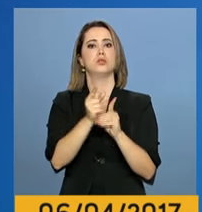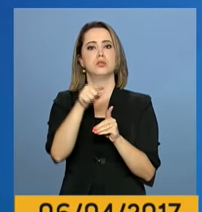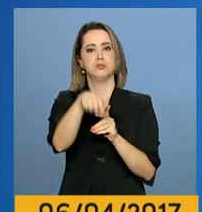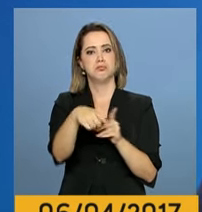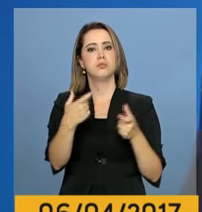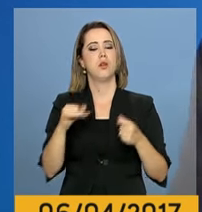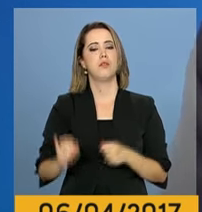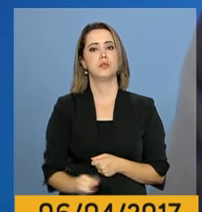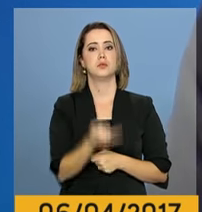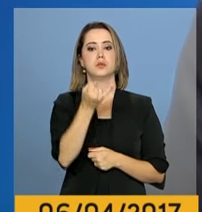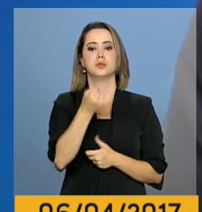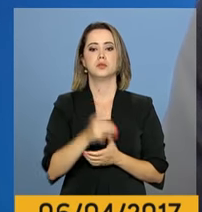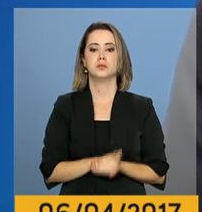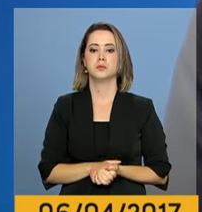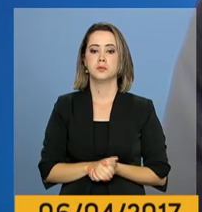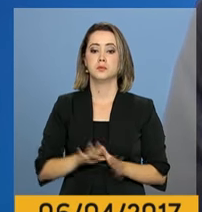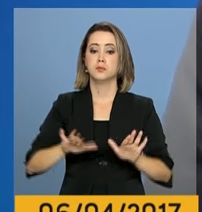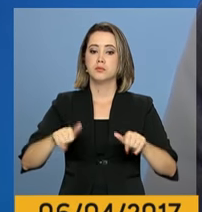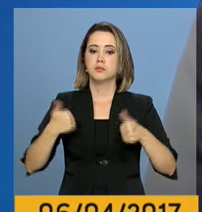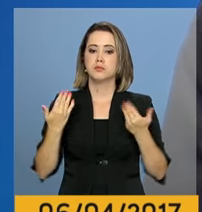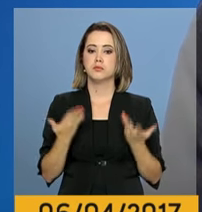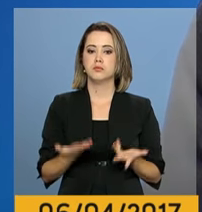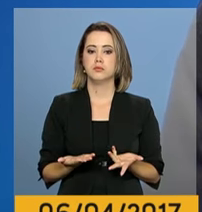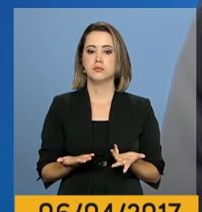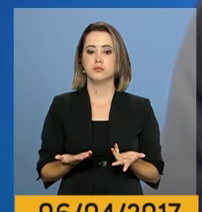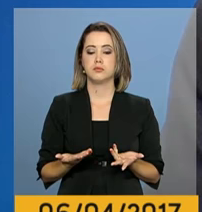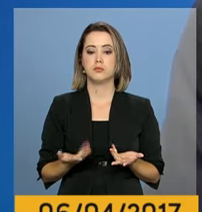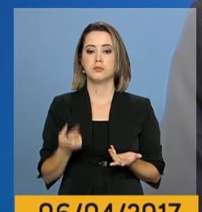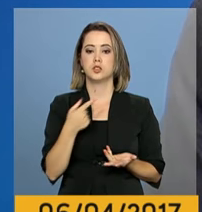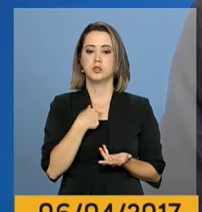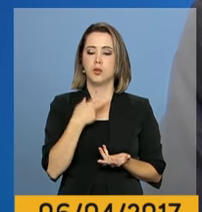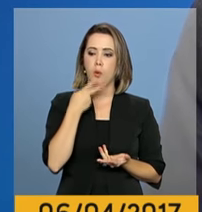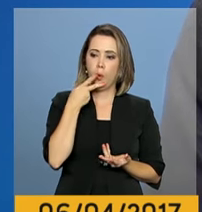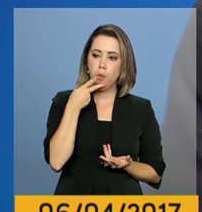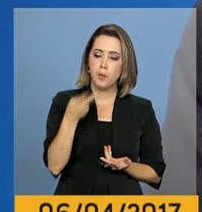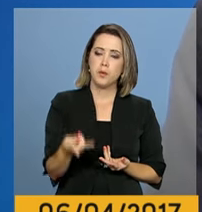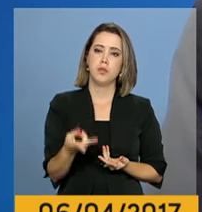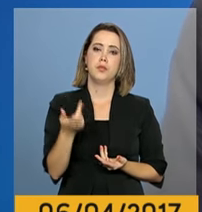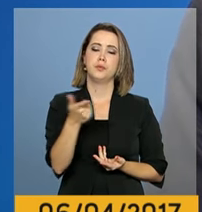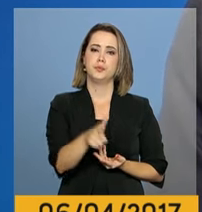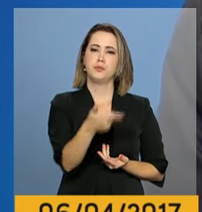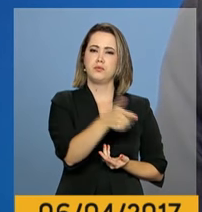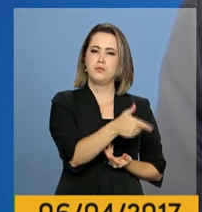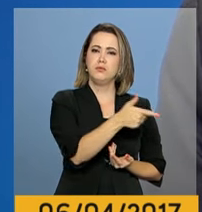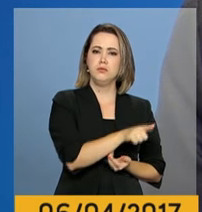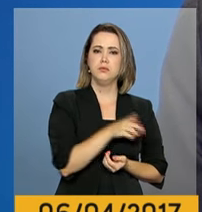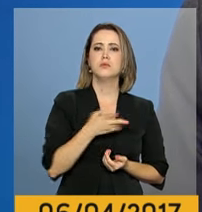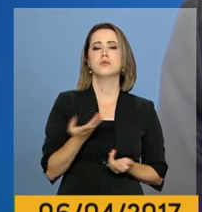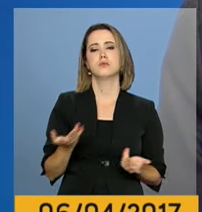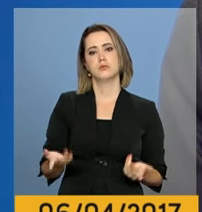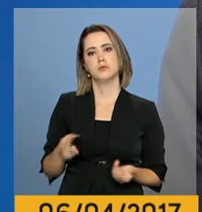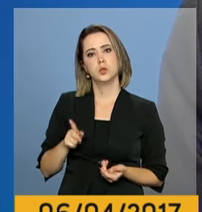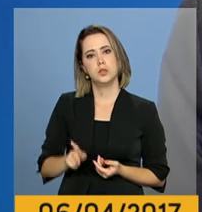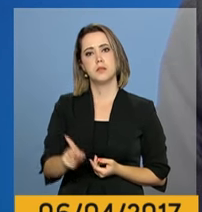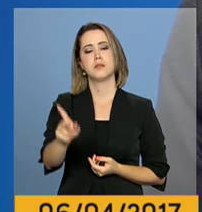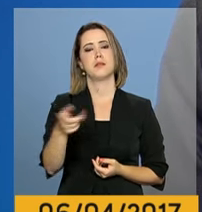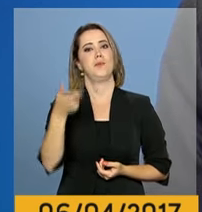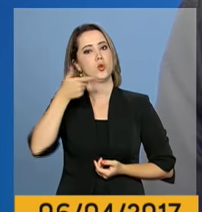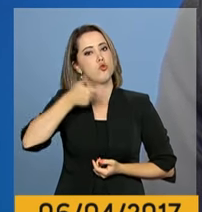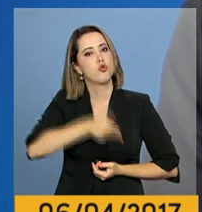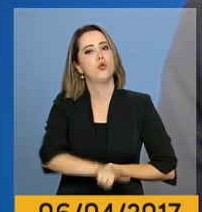essa oportunidade. Portanto, eu digo isto e outras vezes e volto a